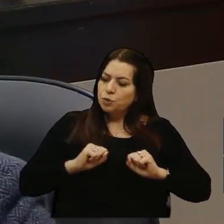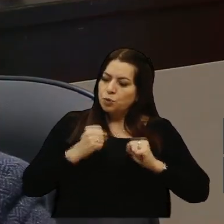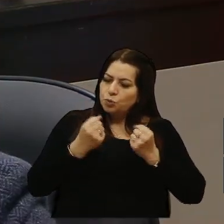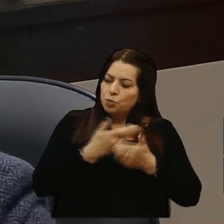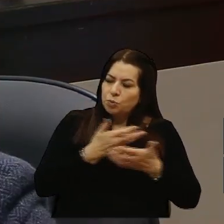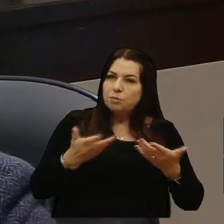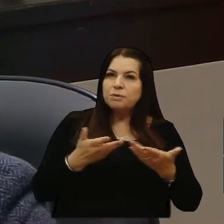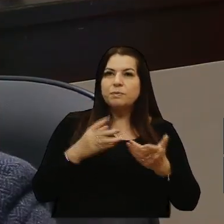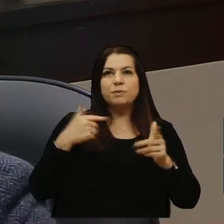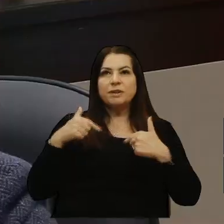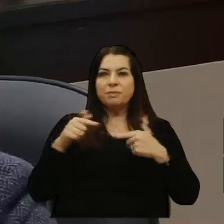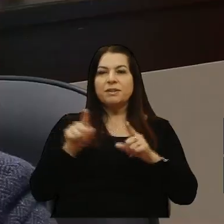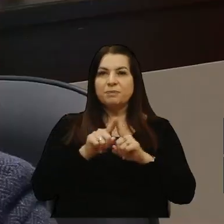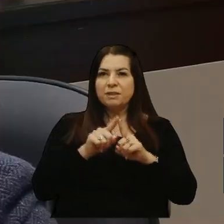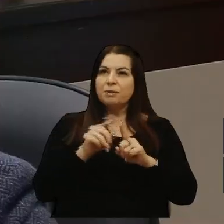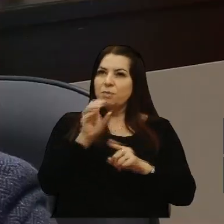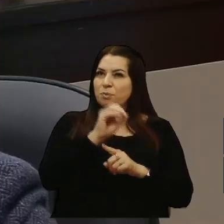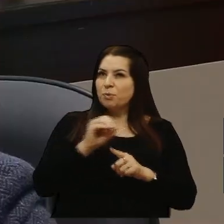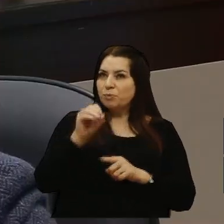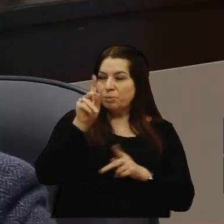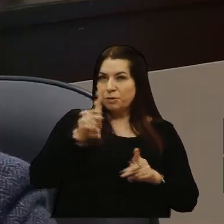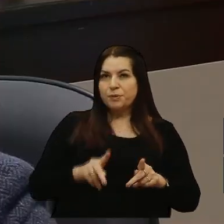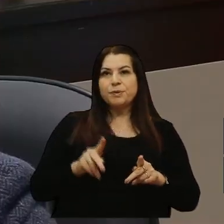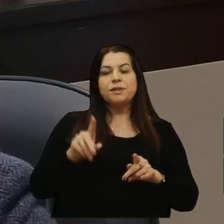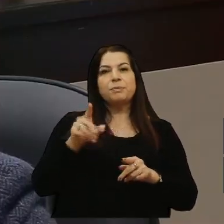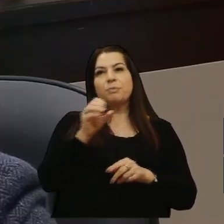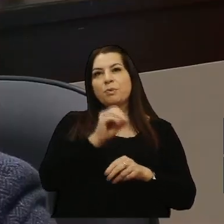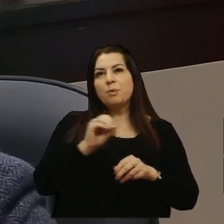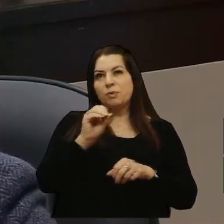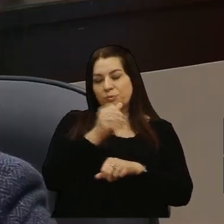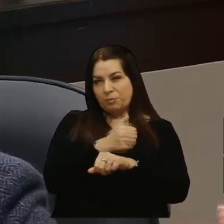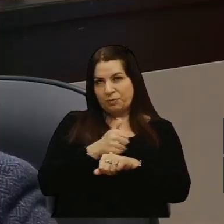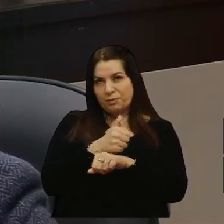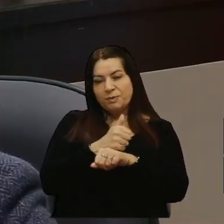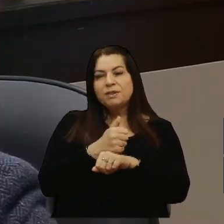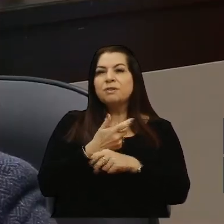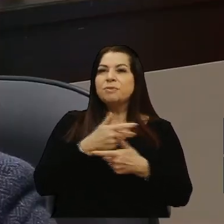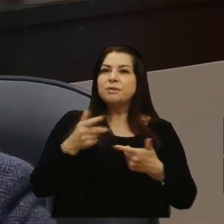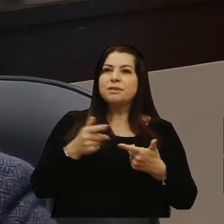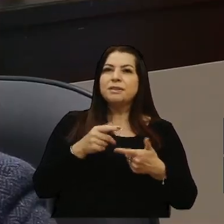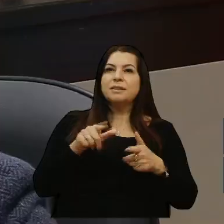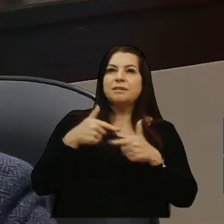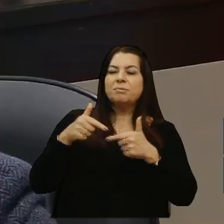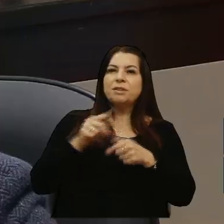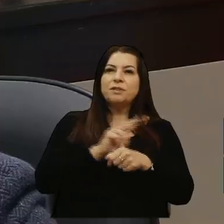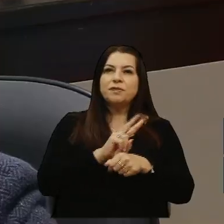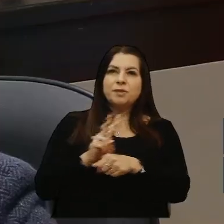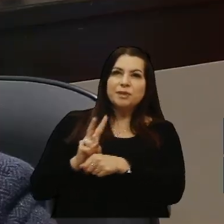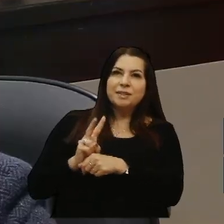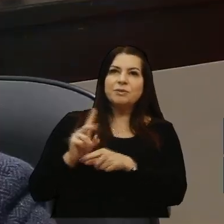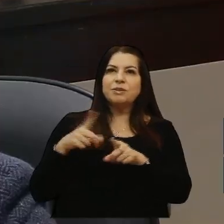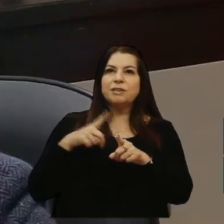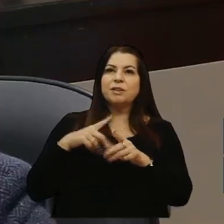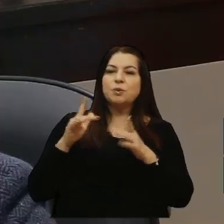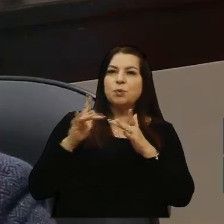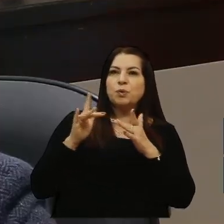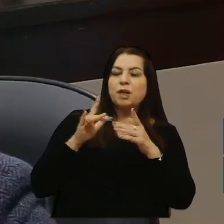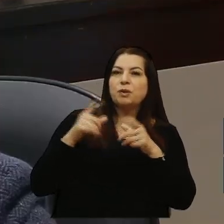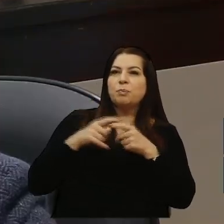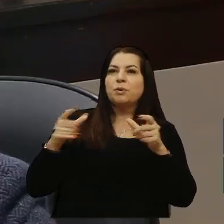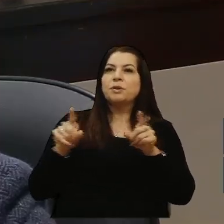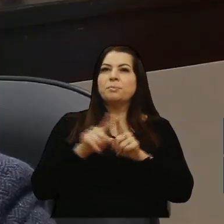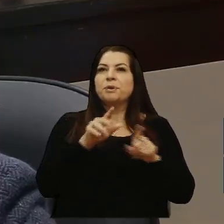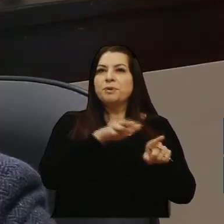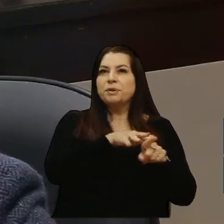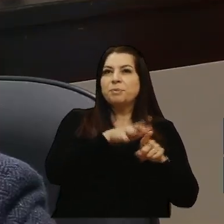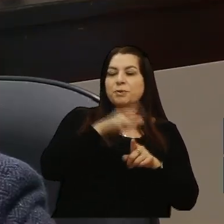faz um ótimo trabalho e também é uma ótima pessoa, além de uma ótima profissional. Como tanto nas operações de fiscalizações, que a gente teve contato maior, como nas